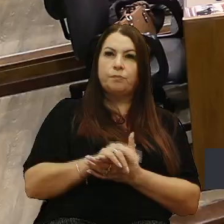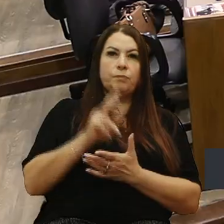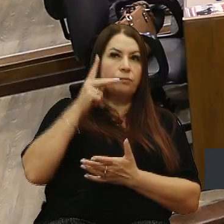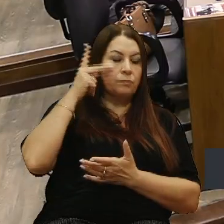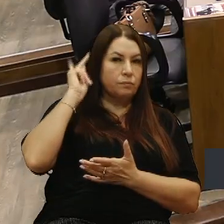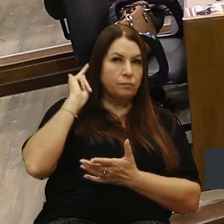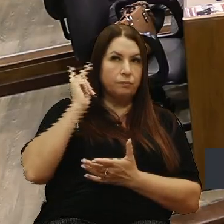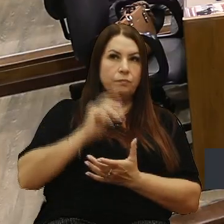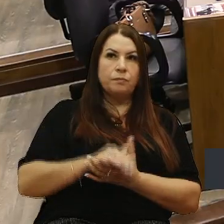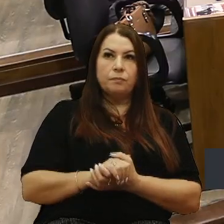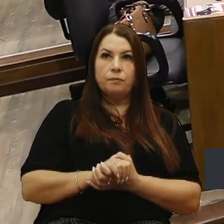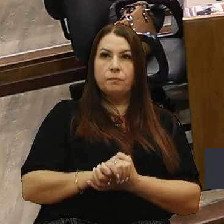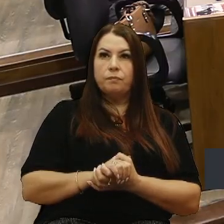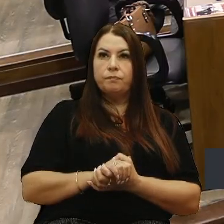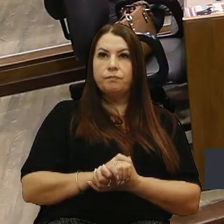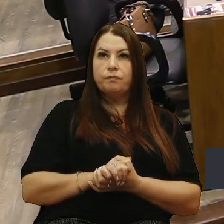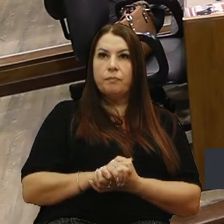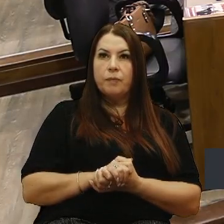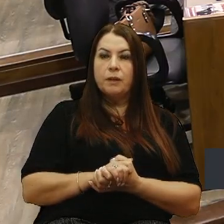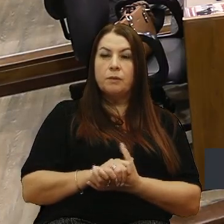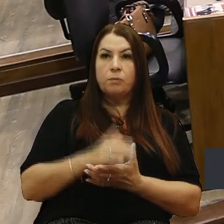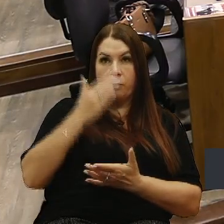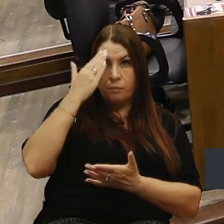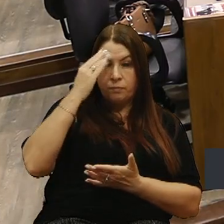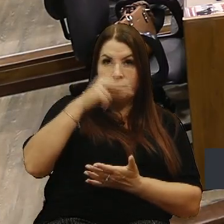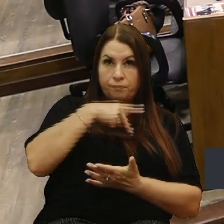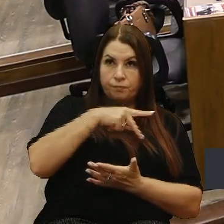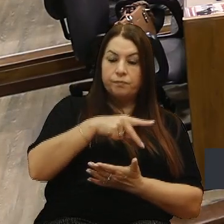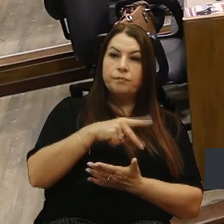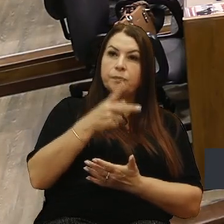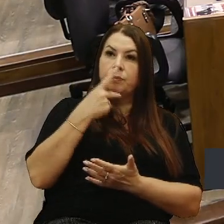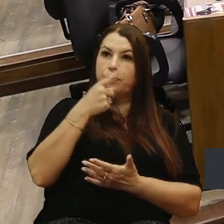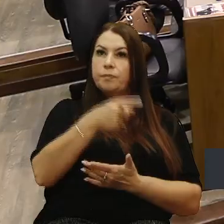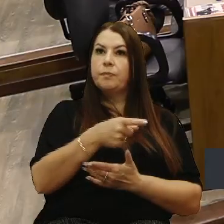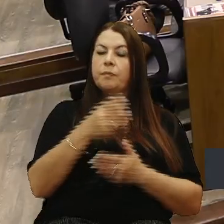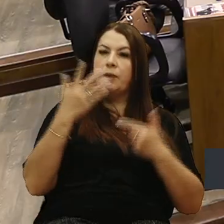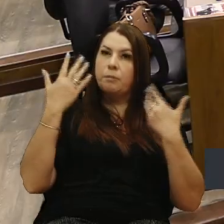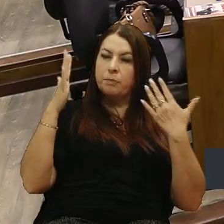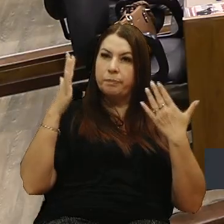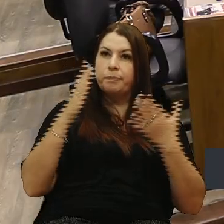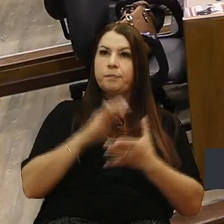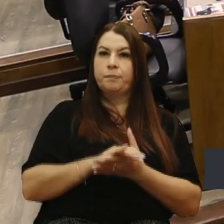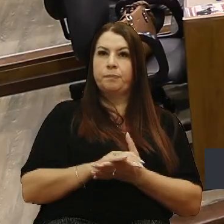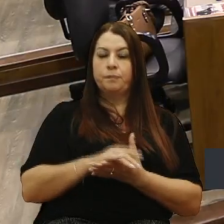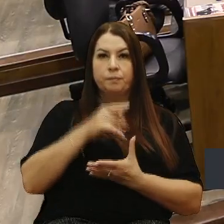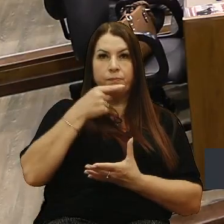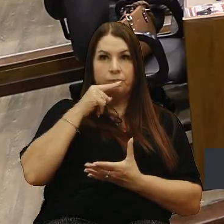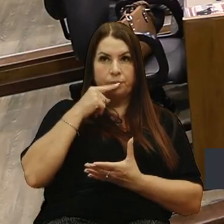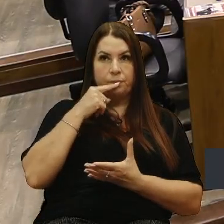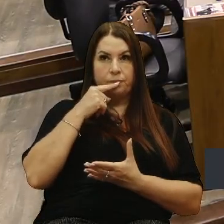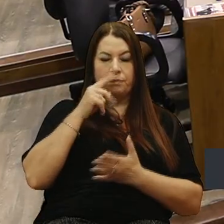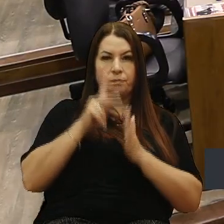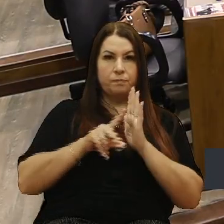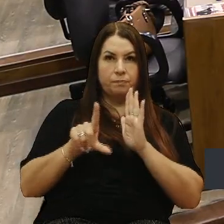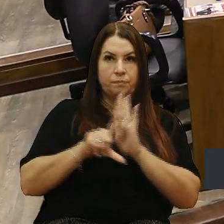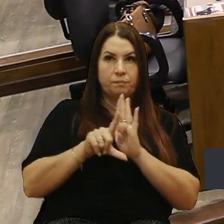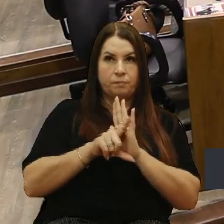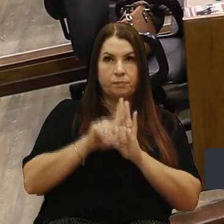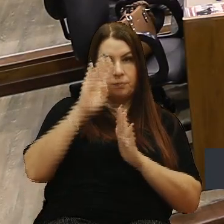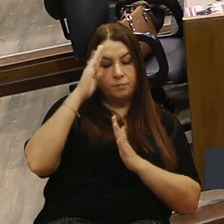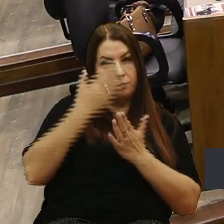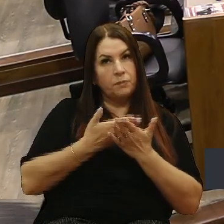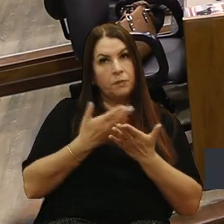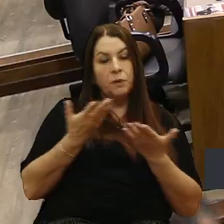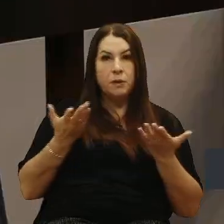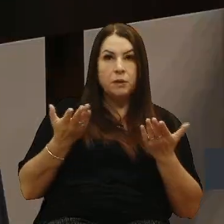Morandi, tendes a palavra. Obrigado, presidente. Só passando para parabenizar o vereador Caleb Garbim pelo projeto. Eu acredito que é uma